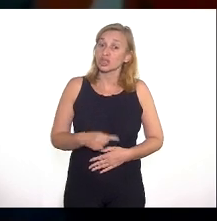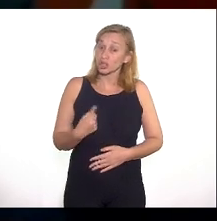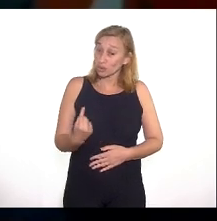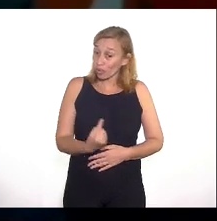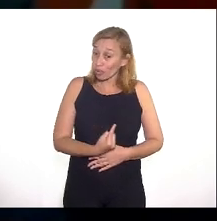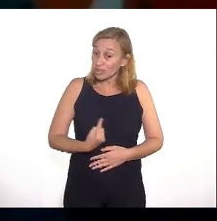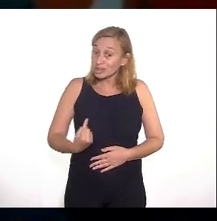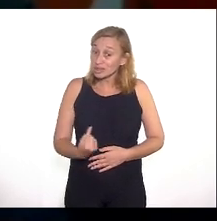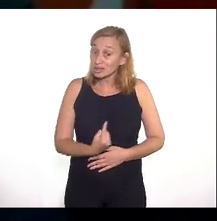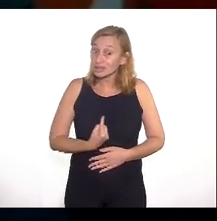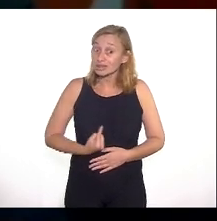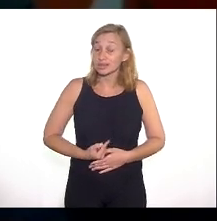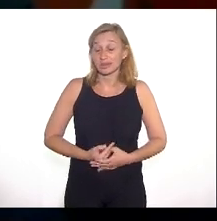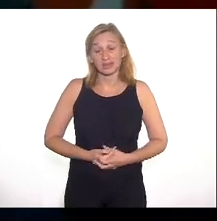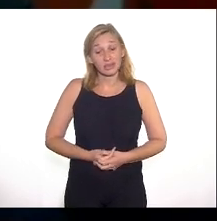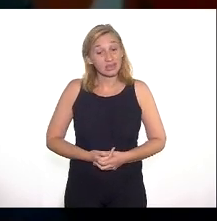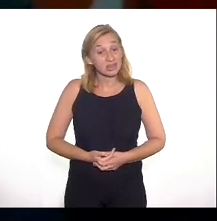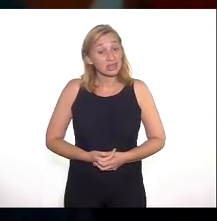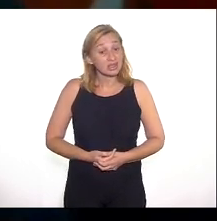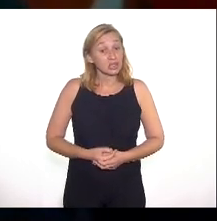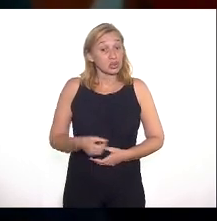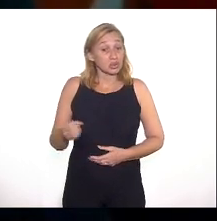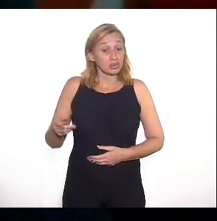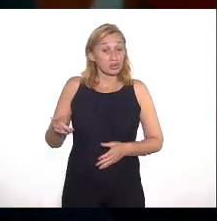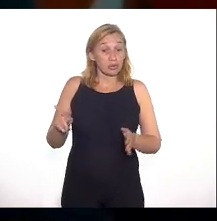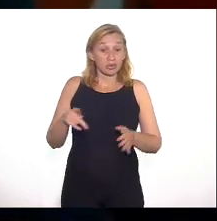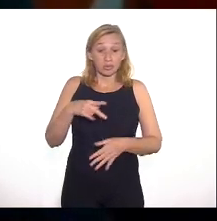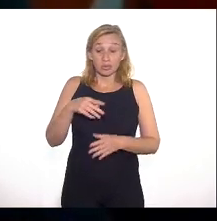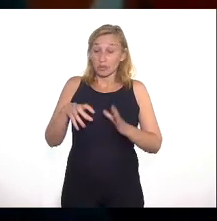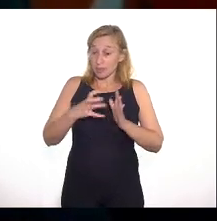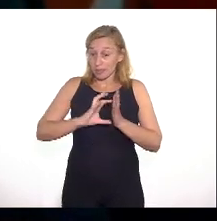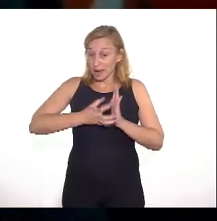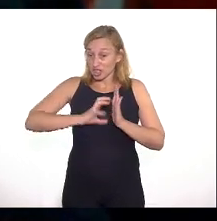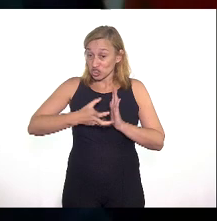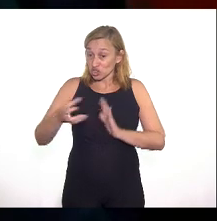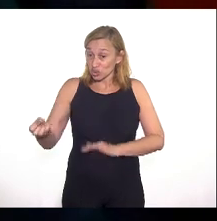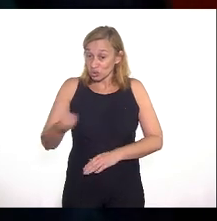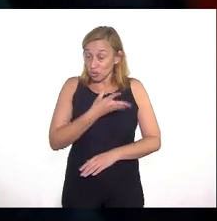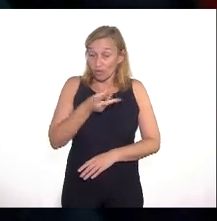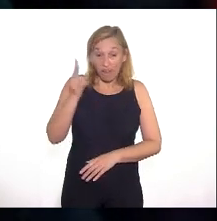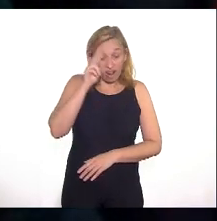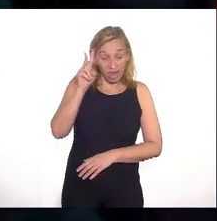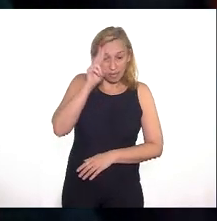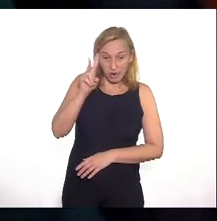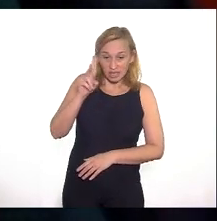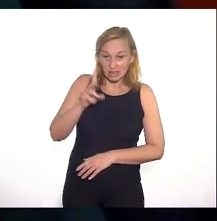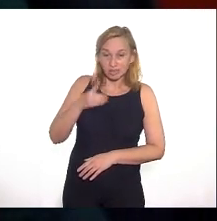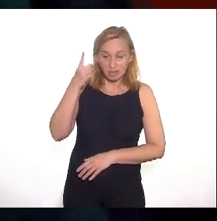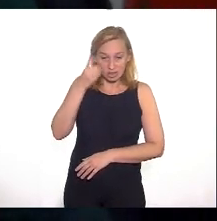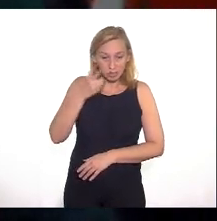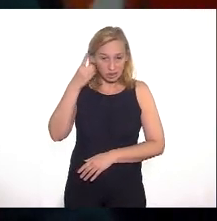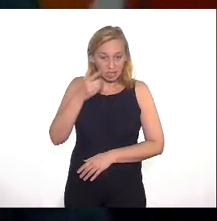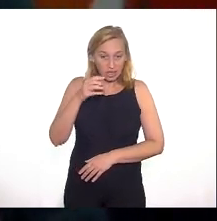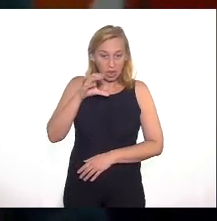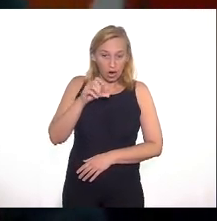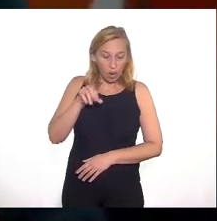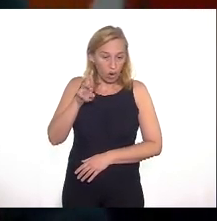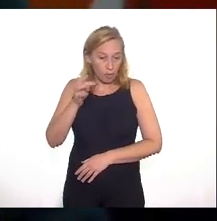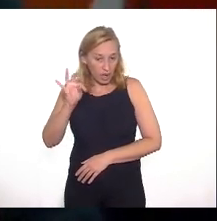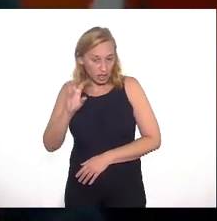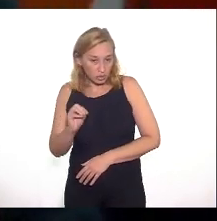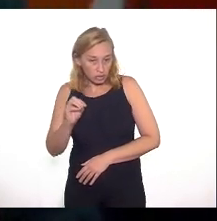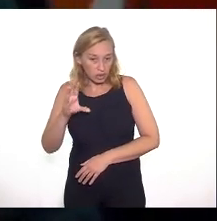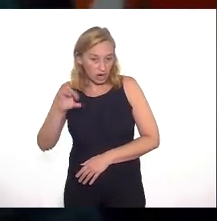gente... do Novo, a gente costuma lembrar sempre o nosso deputado fluminense Roberto Campos, né? No